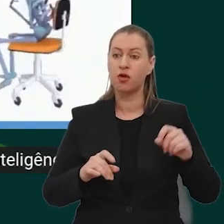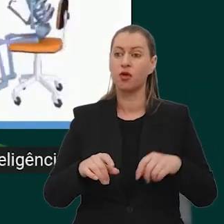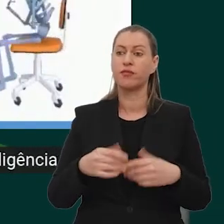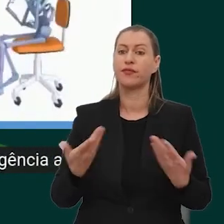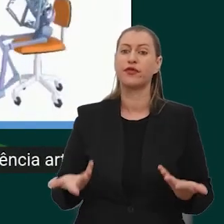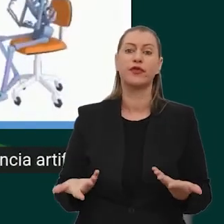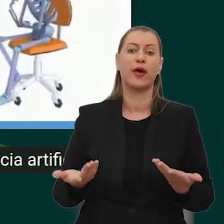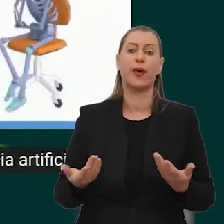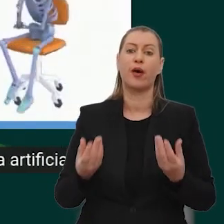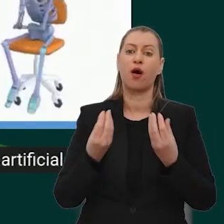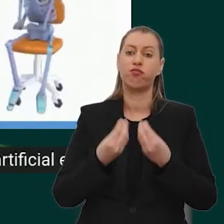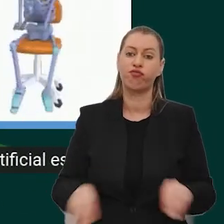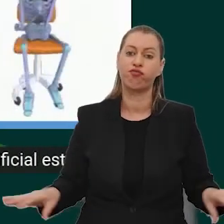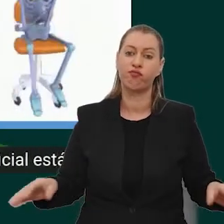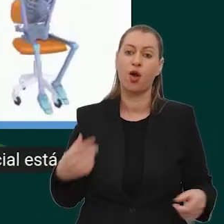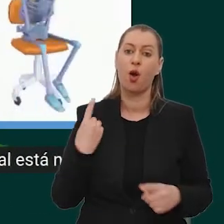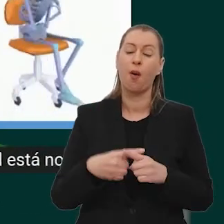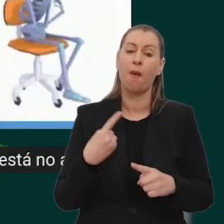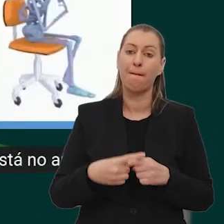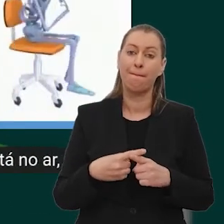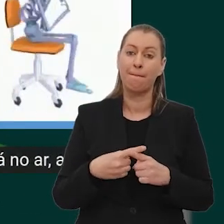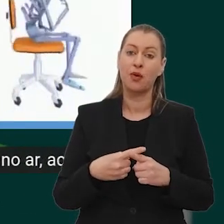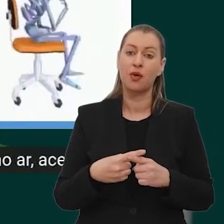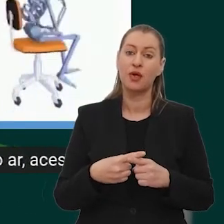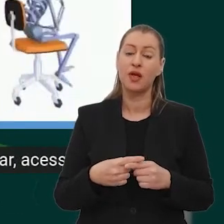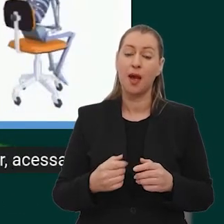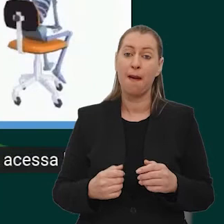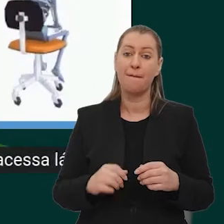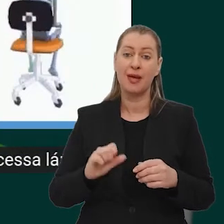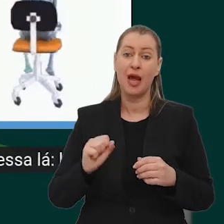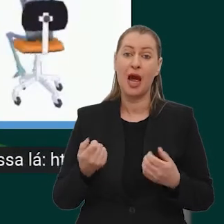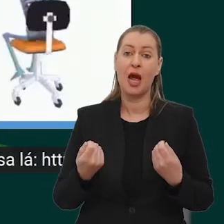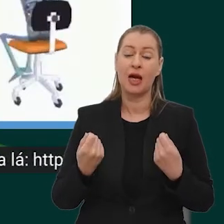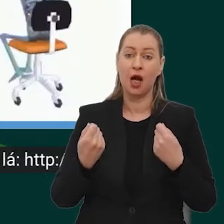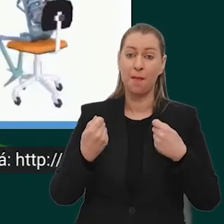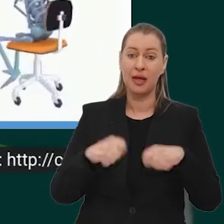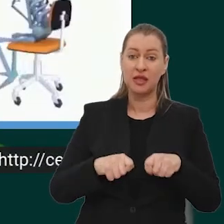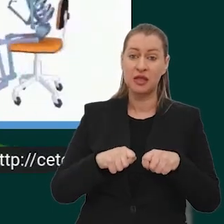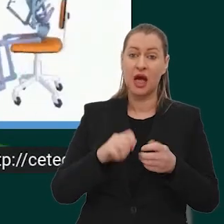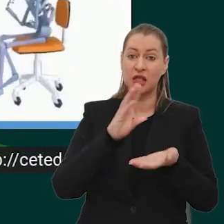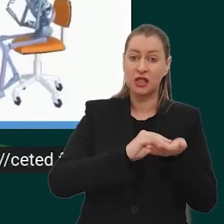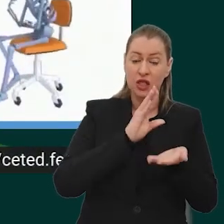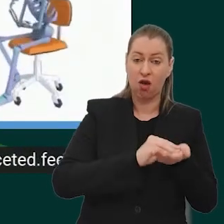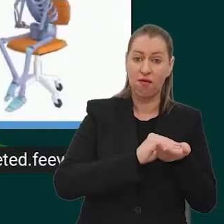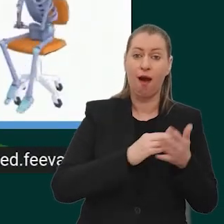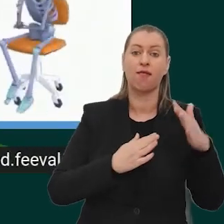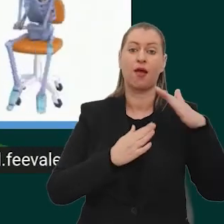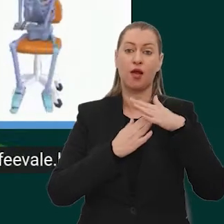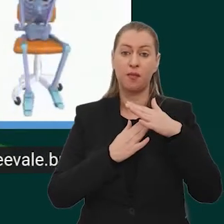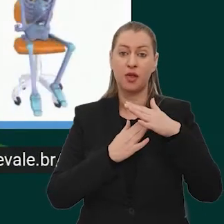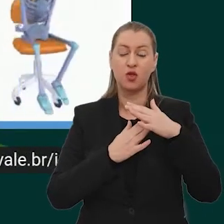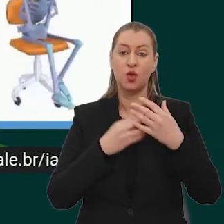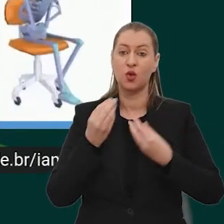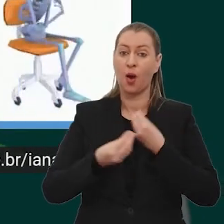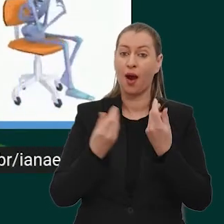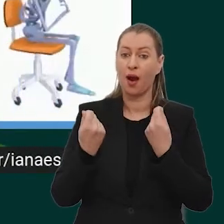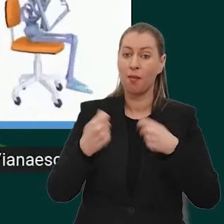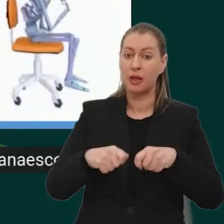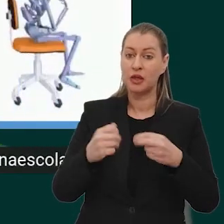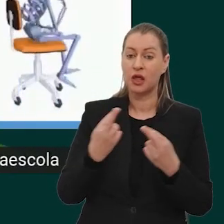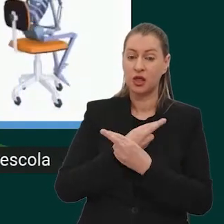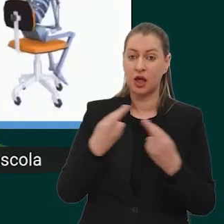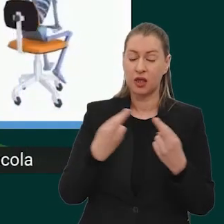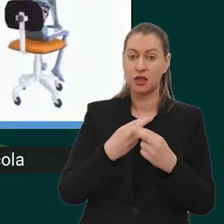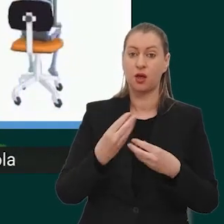minha capacidade de armazenamento é limitada ao computador que eu tenho, né? Então, fica complicado. A capacidade de criar